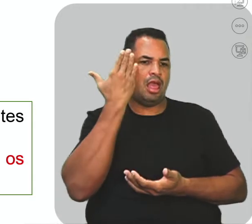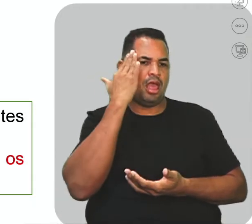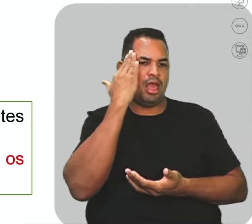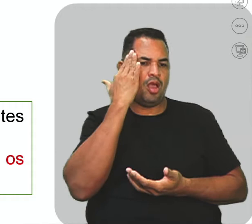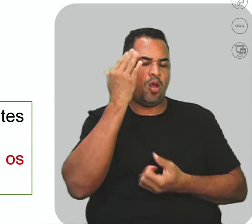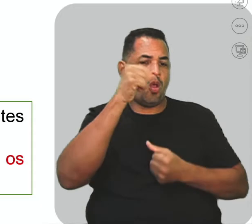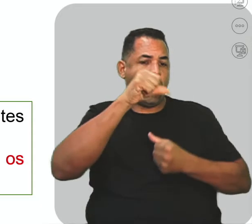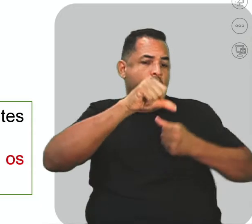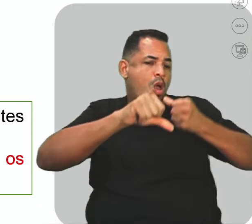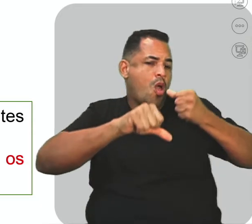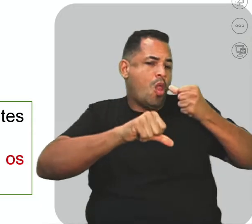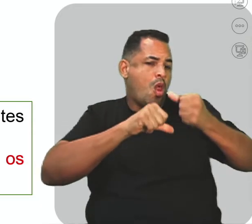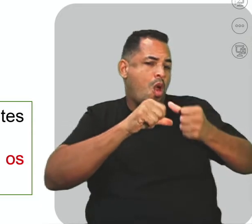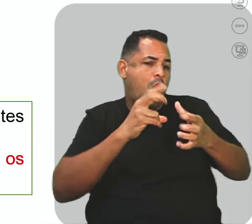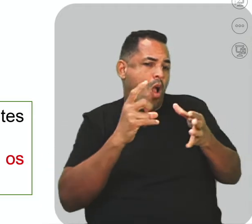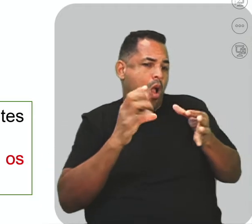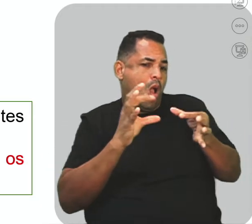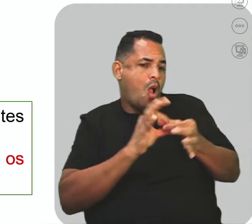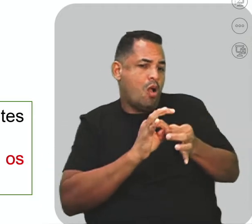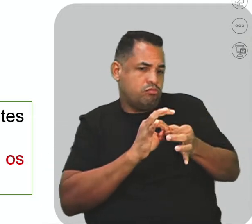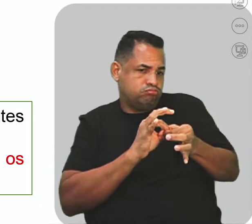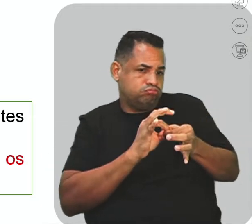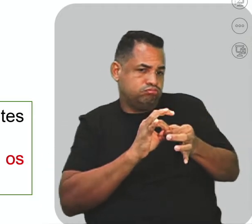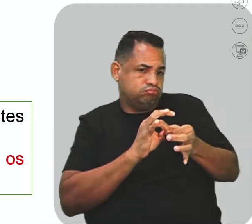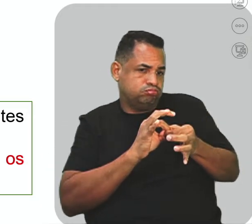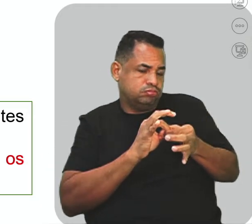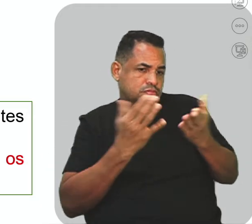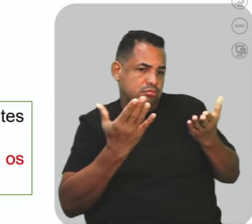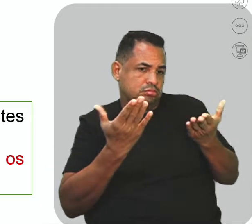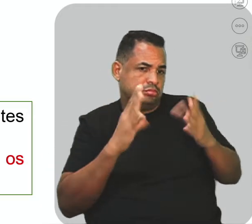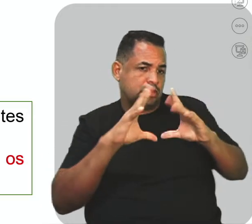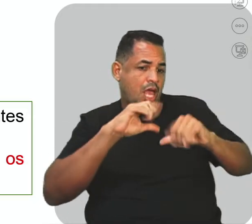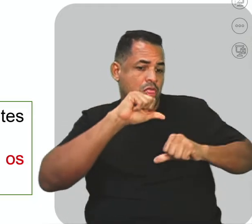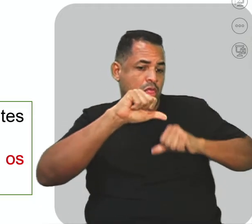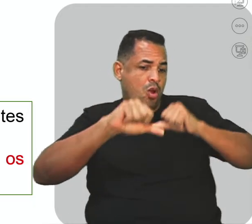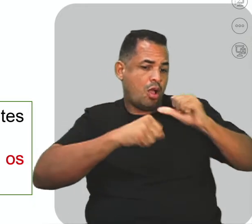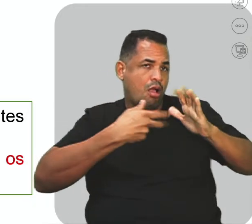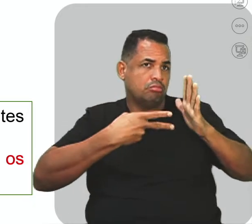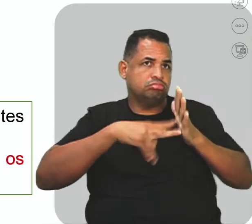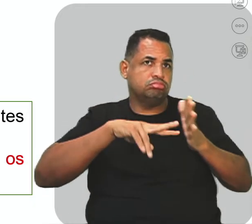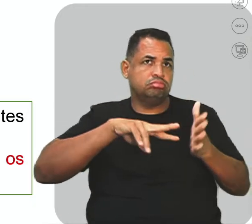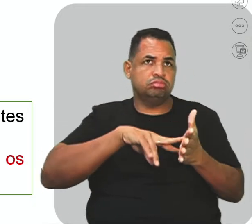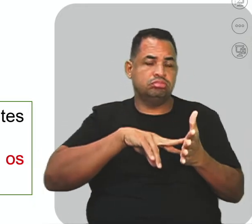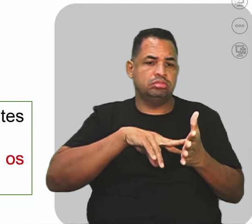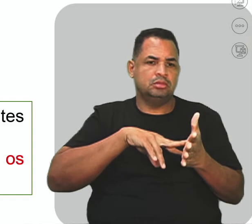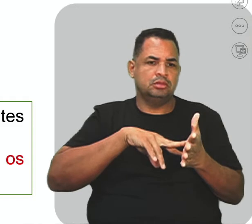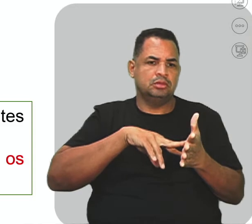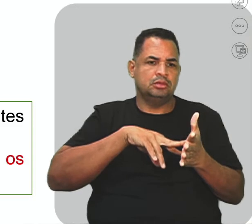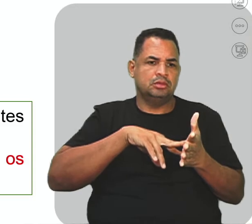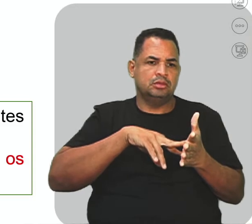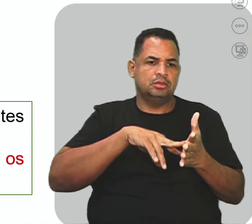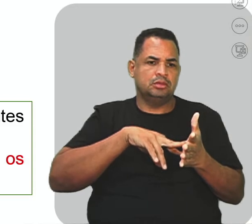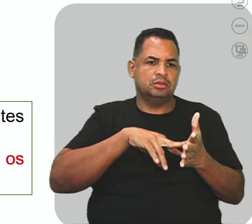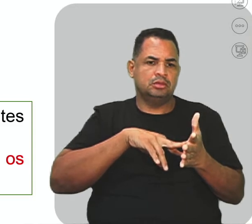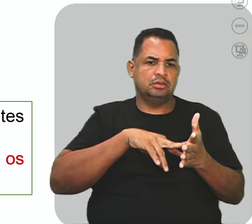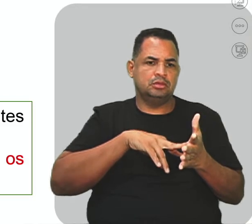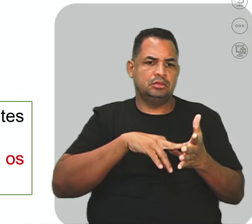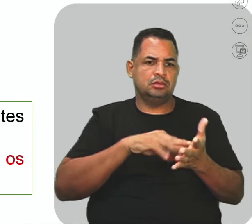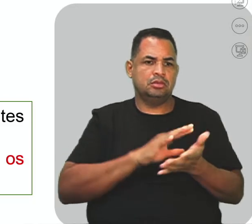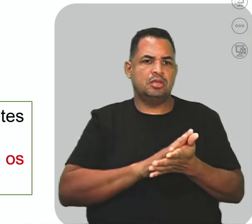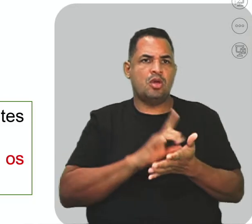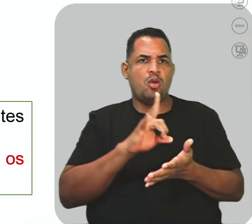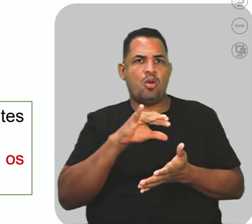eu troco essa conjunção, é claro que isso vai mudar todo o sentido. Se eu troco a conjunção e pela